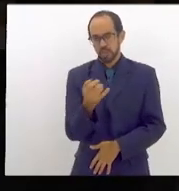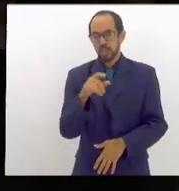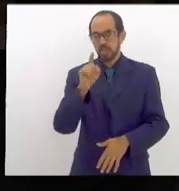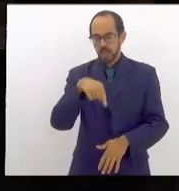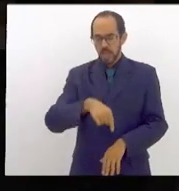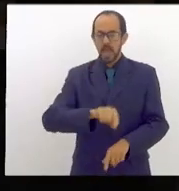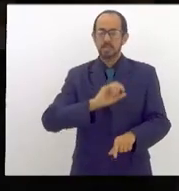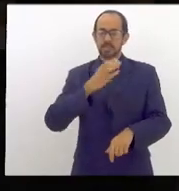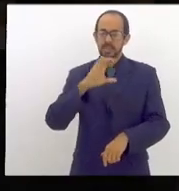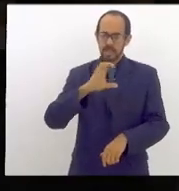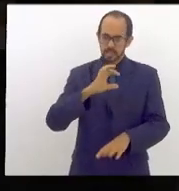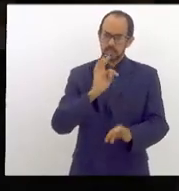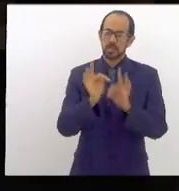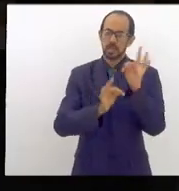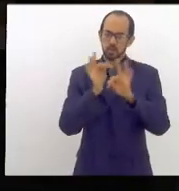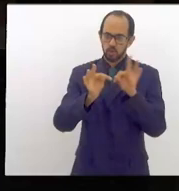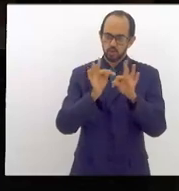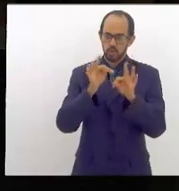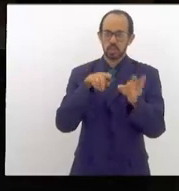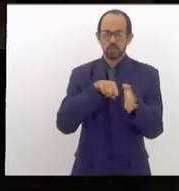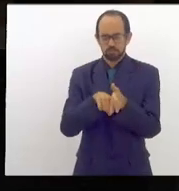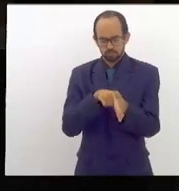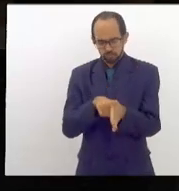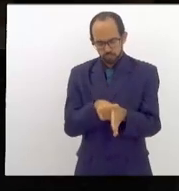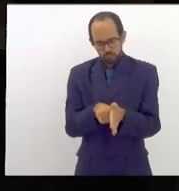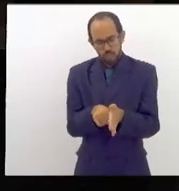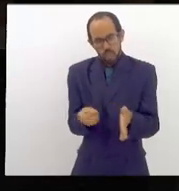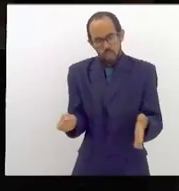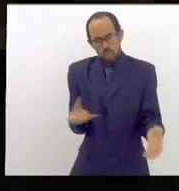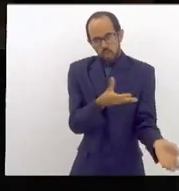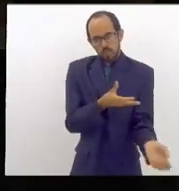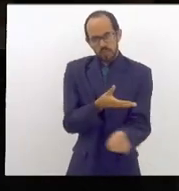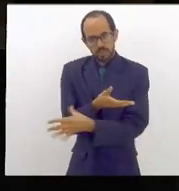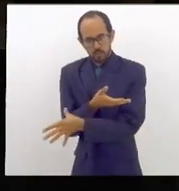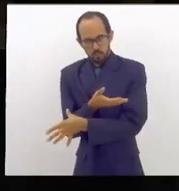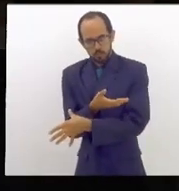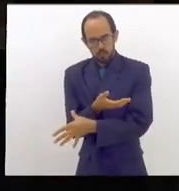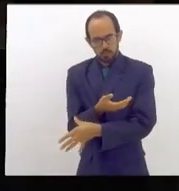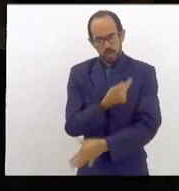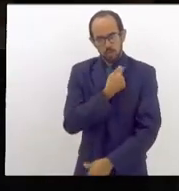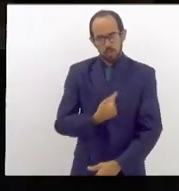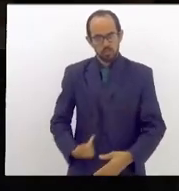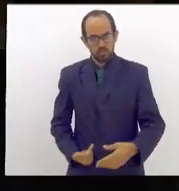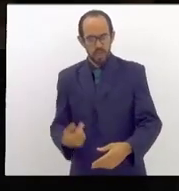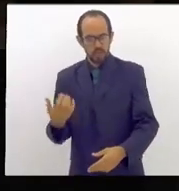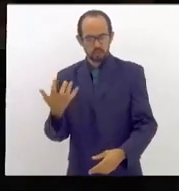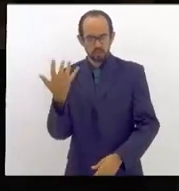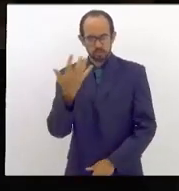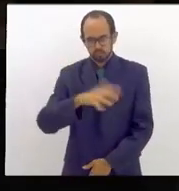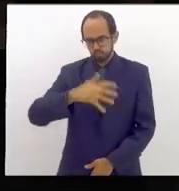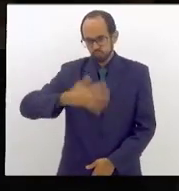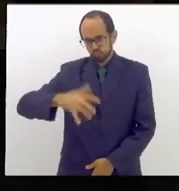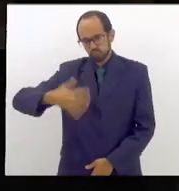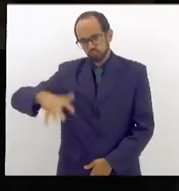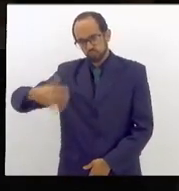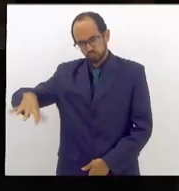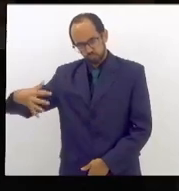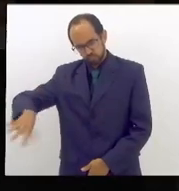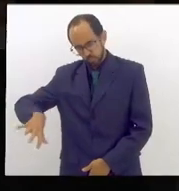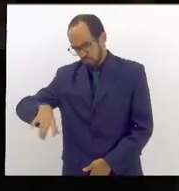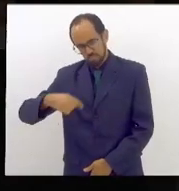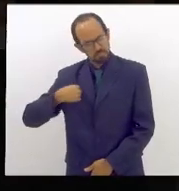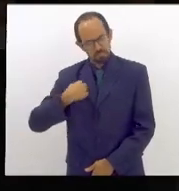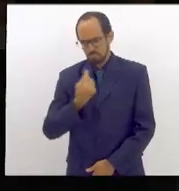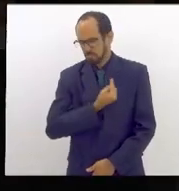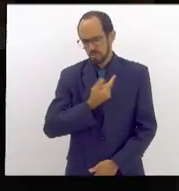pesquisa inovação para um governo negacionista não nos causa espanto o não investimento do